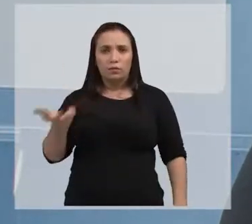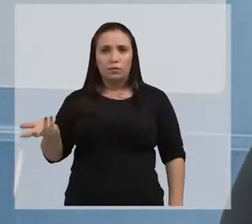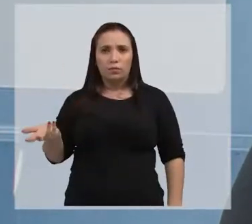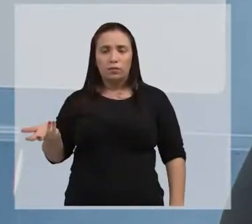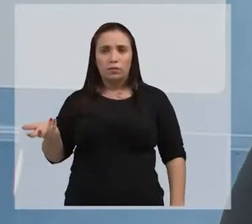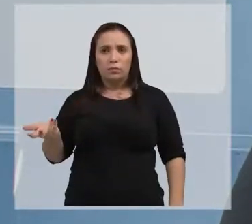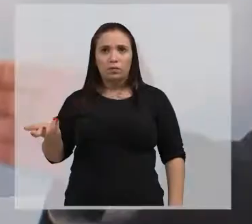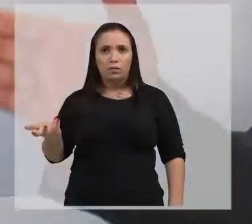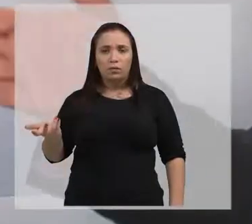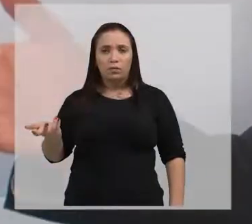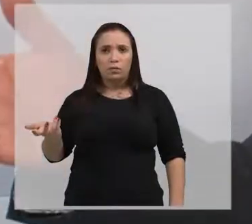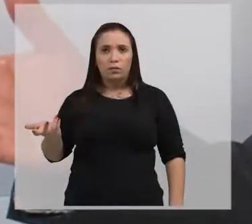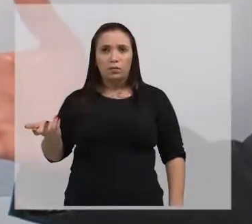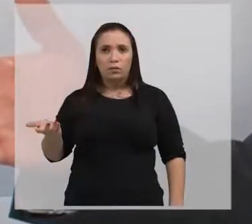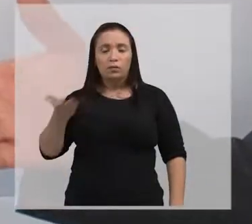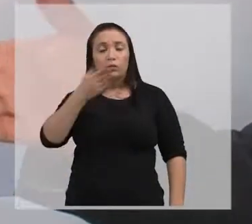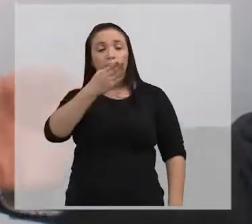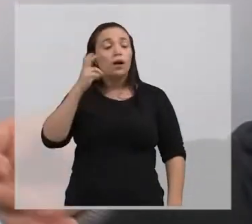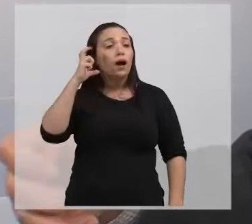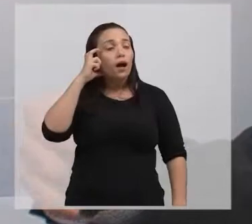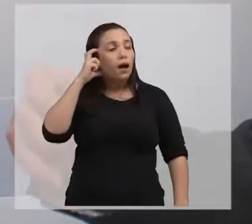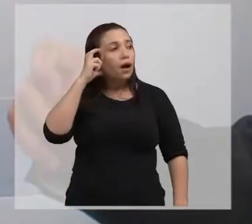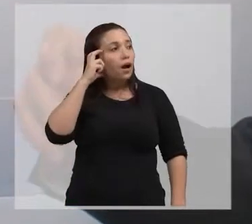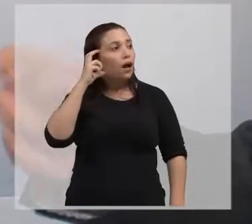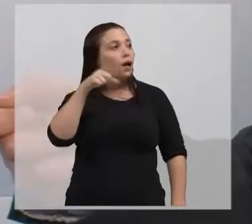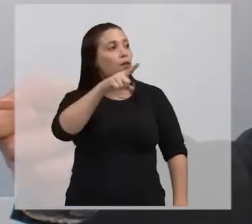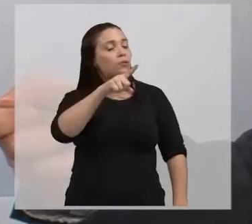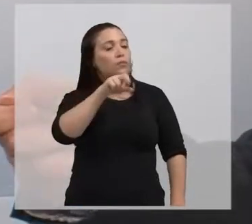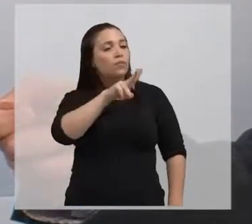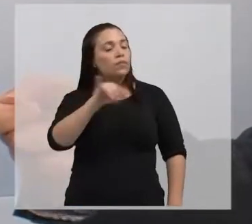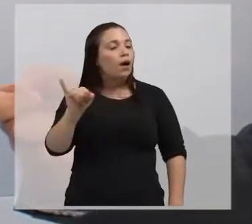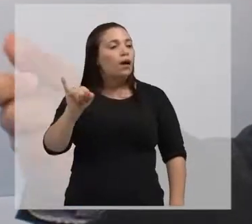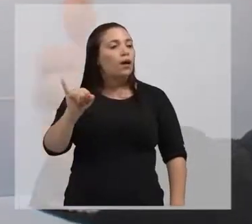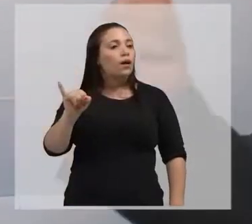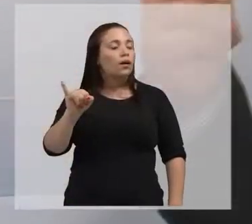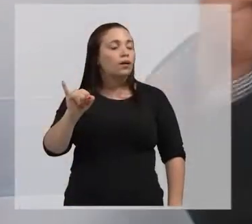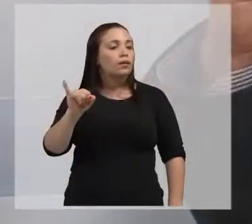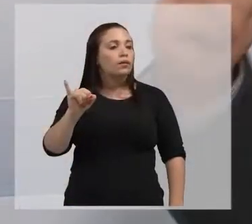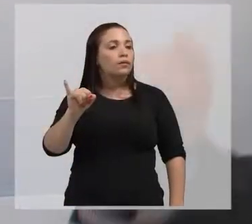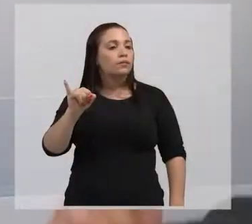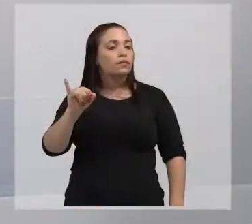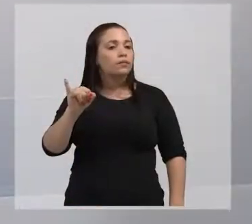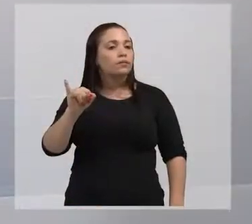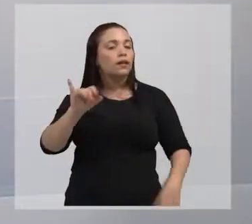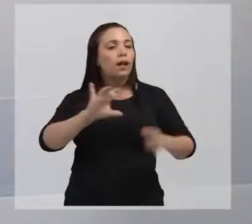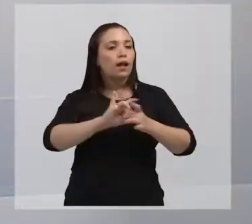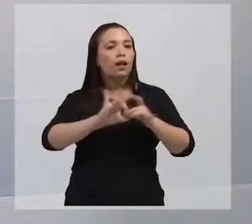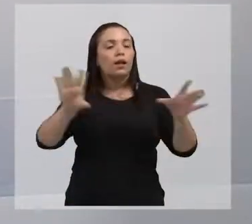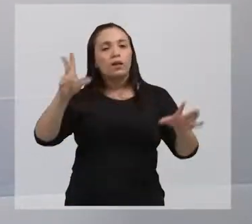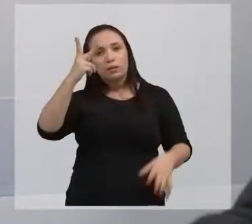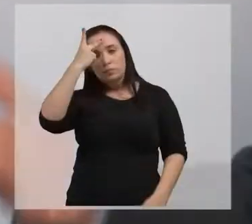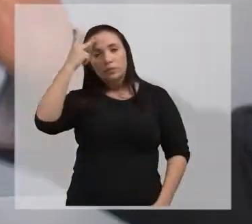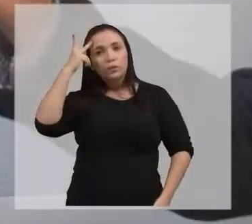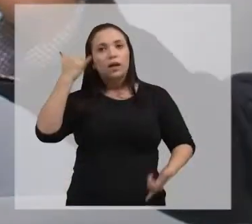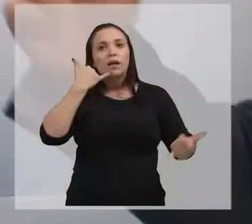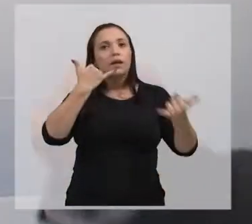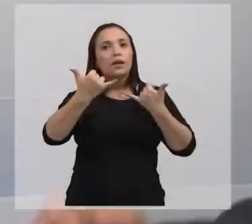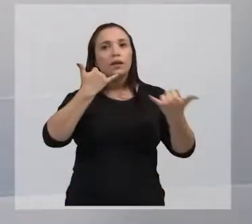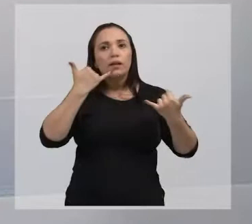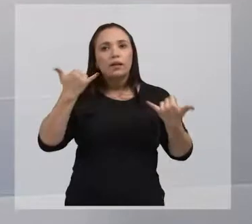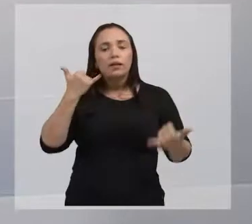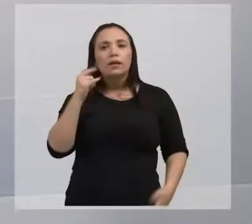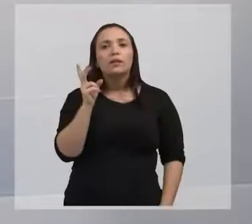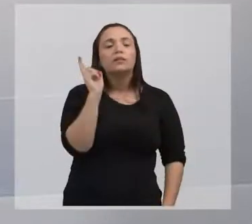encerrar esse segundo bloco, fale aí no seu programa de rádio quando você abre os microfones para os ouvintes via telefone.